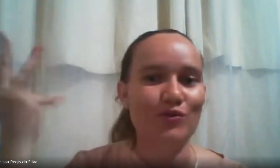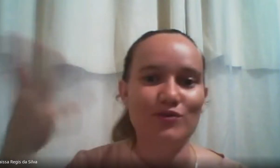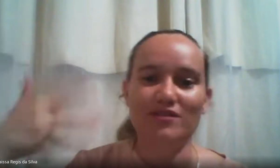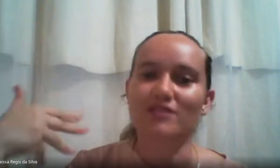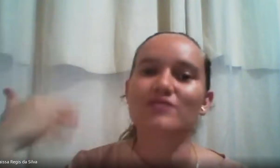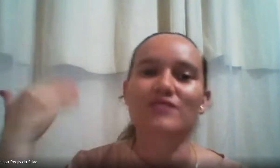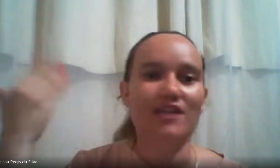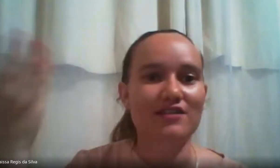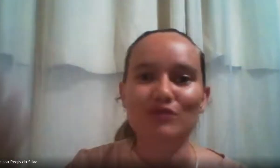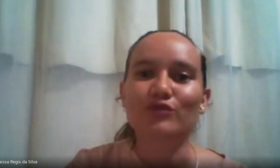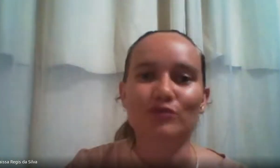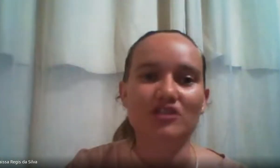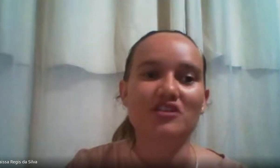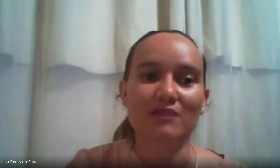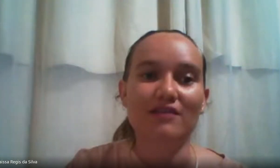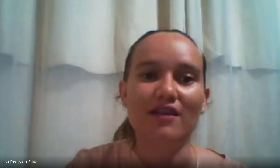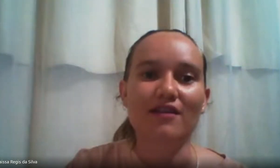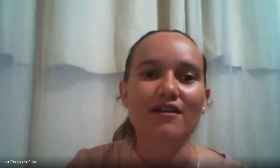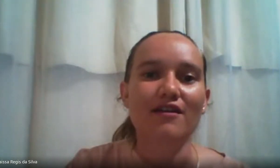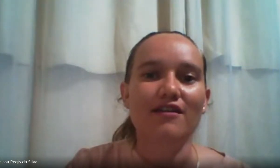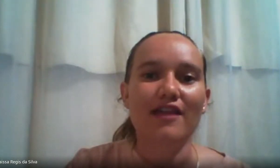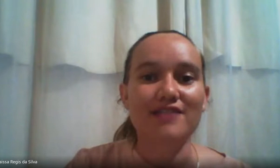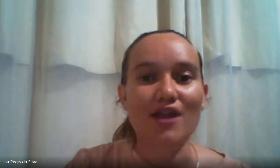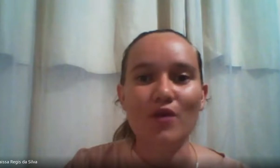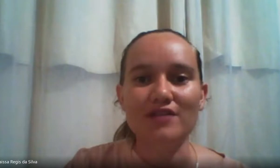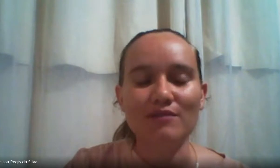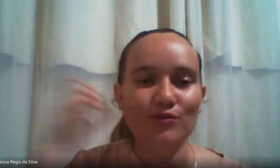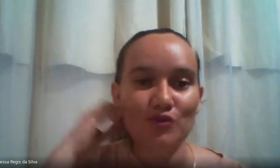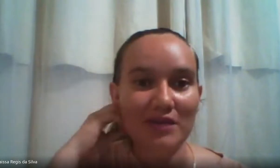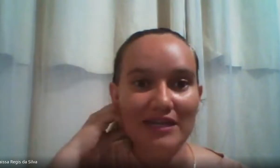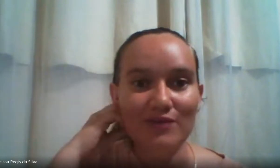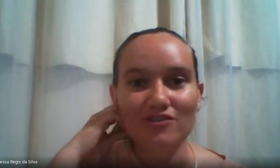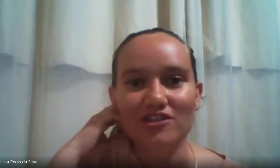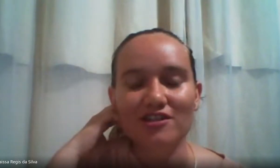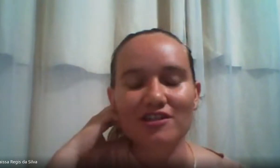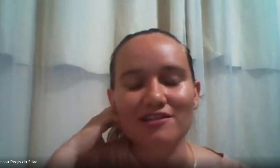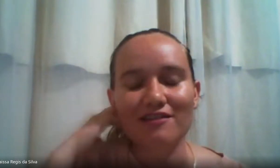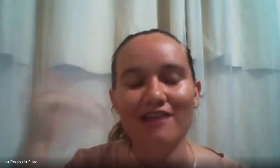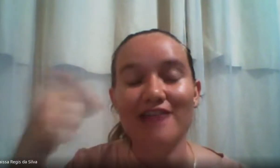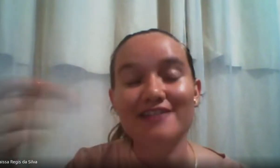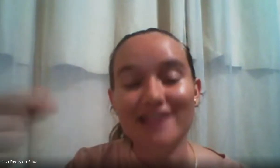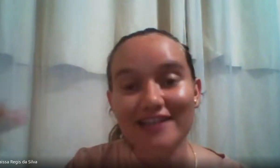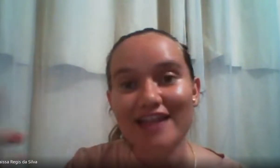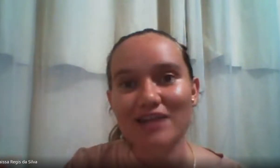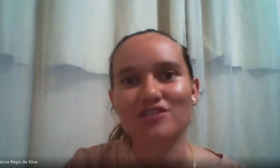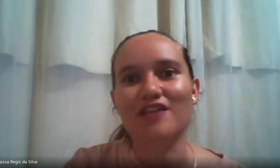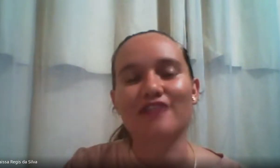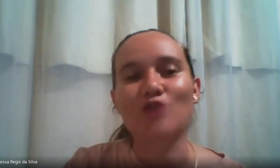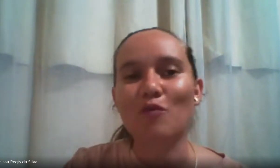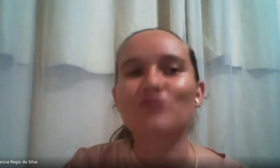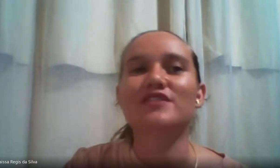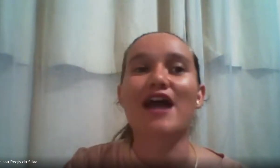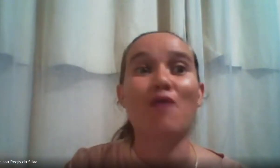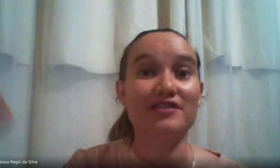ao longo dos anos, e quem sabe no futuro a gente também tenha, né, esse reconhecimento de uma língua da escrita da língua de